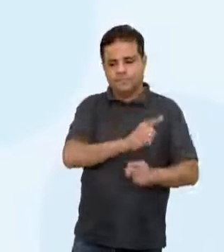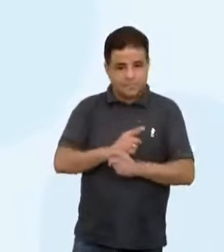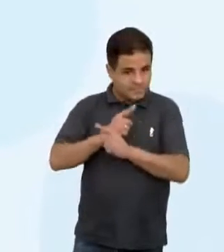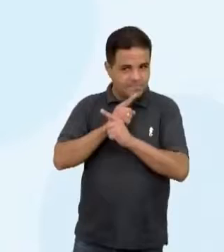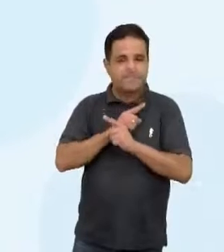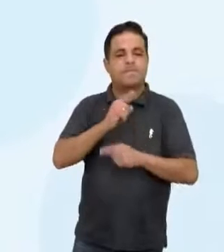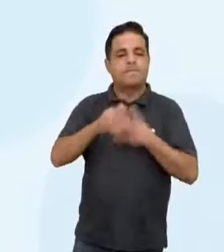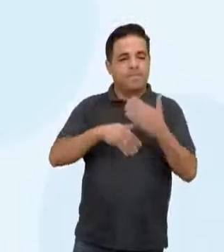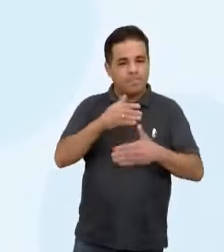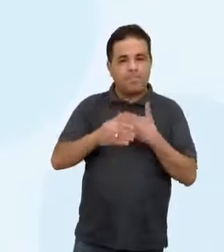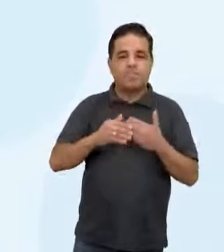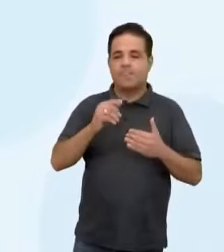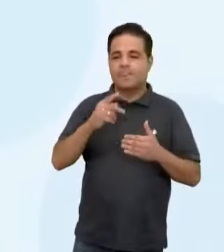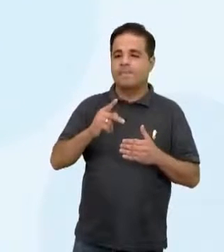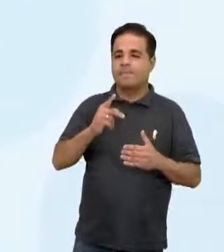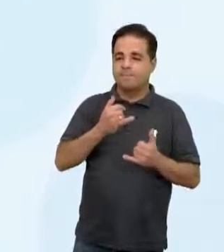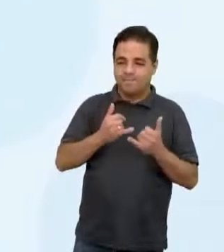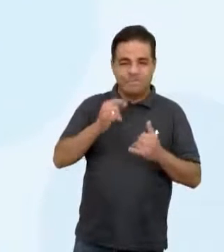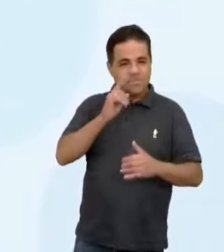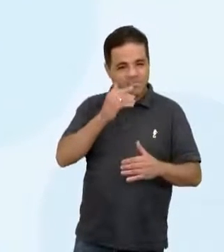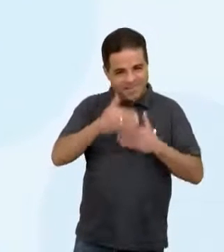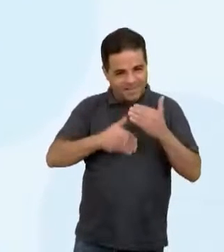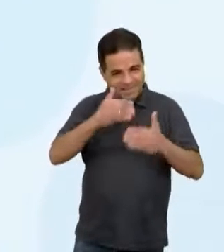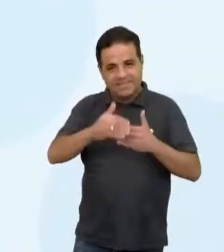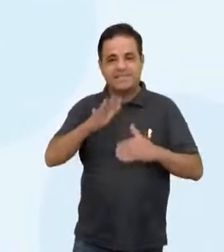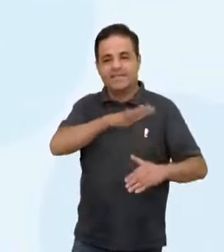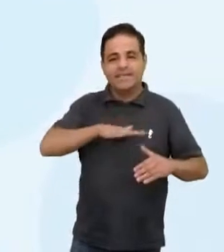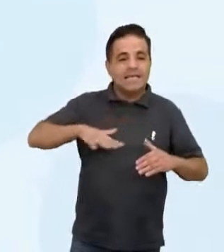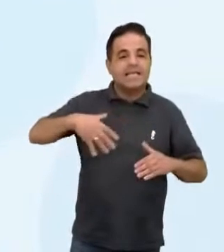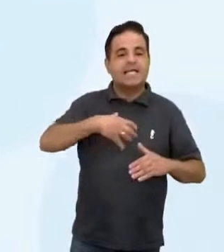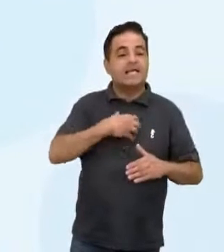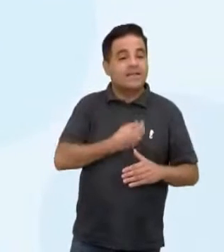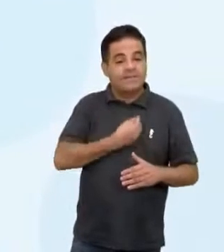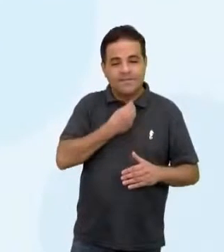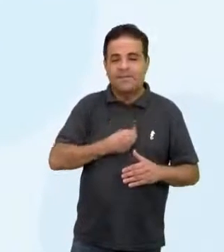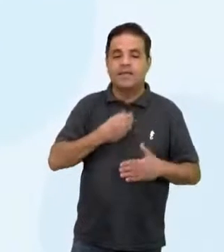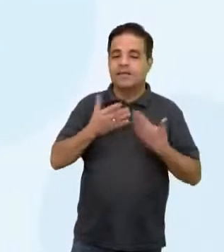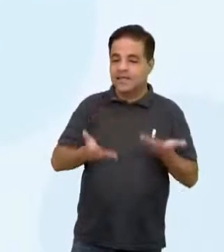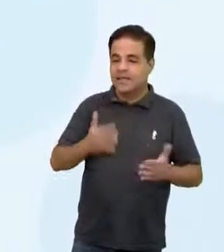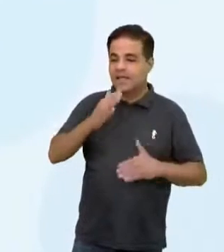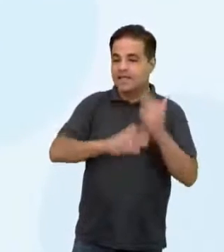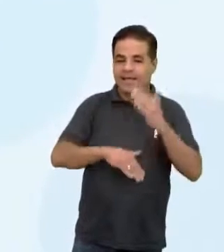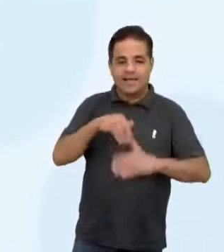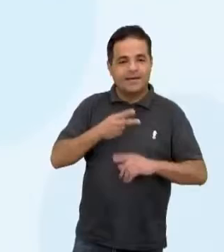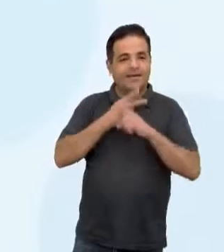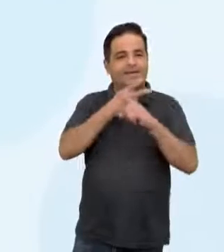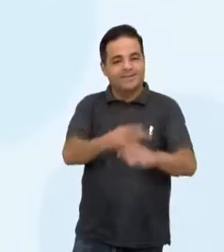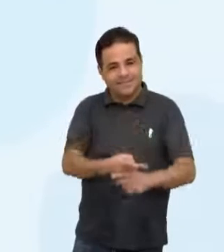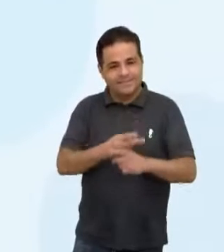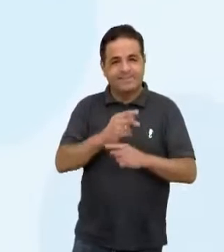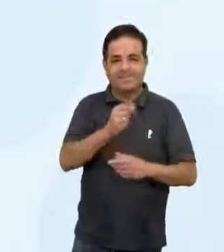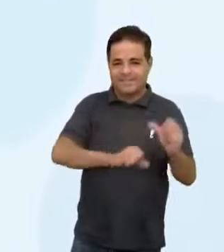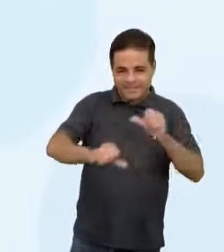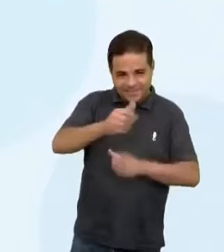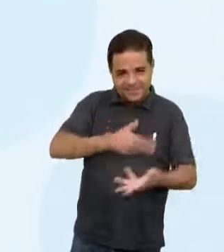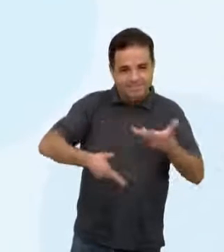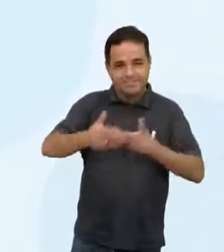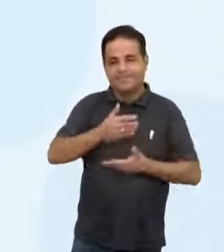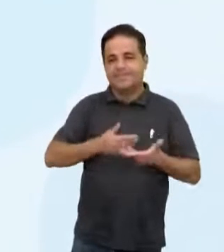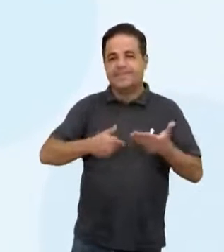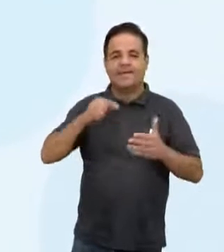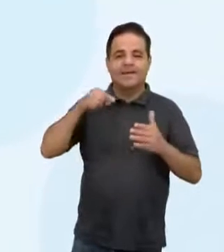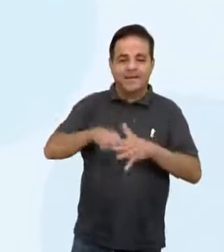seus semelhantes e pelo domínio sobre o meio em que vive. A este ato da busca, de troca, de interação,